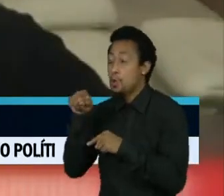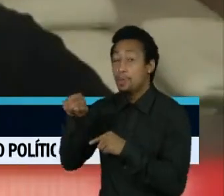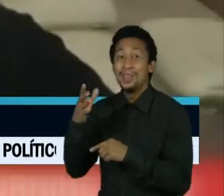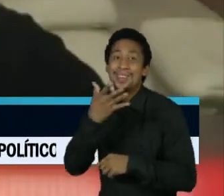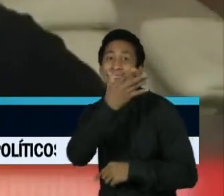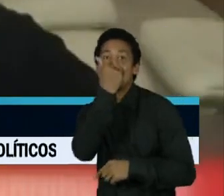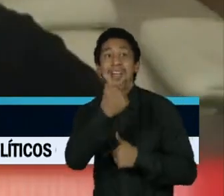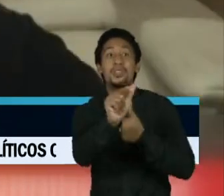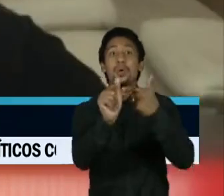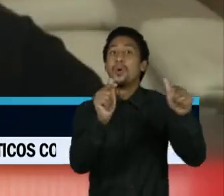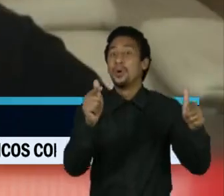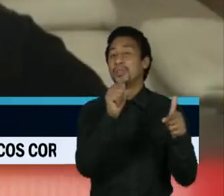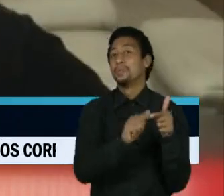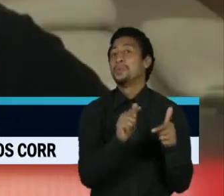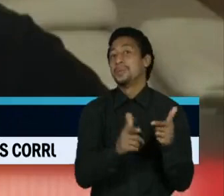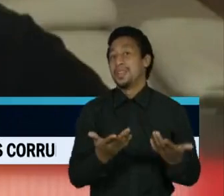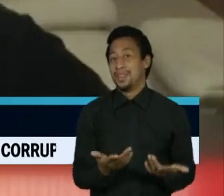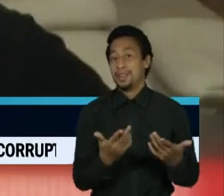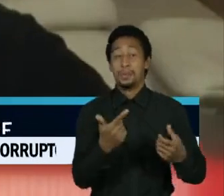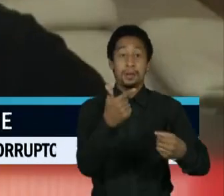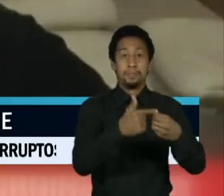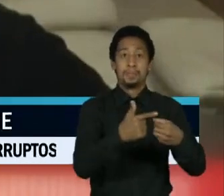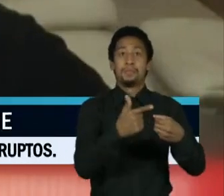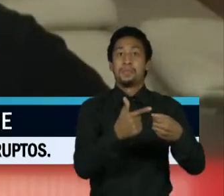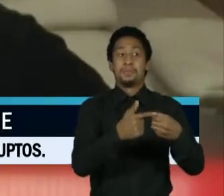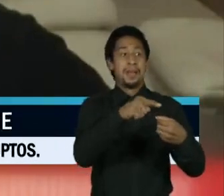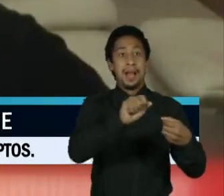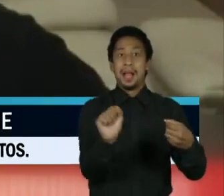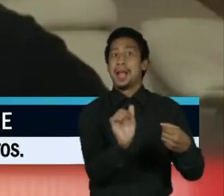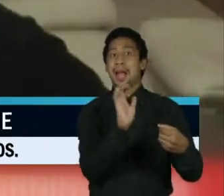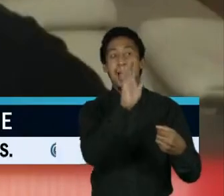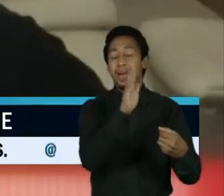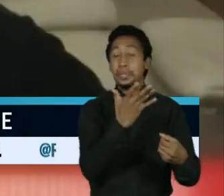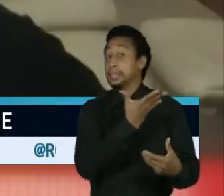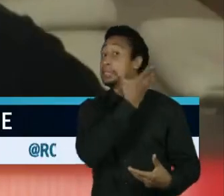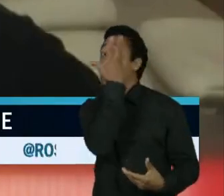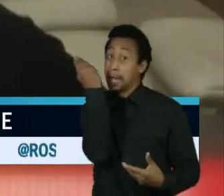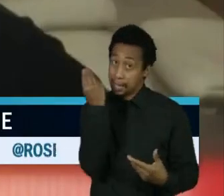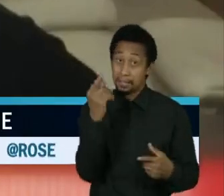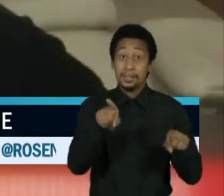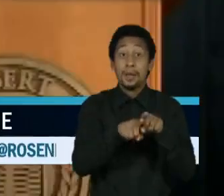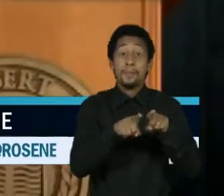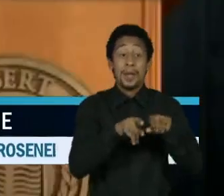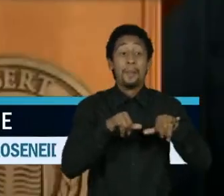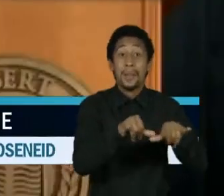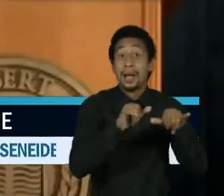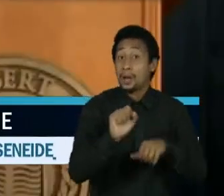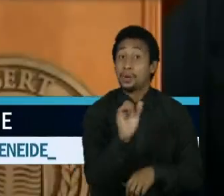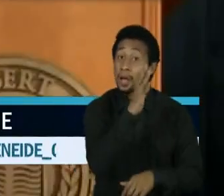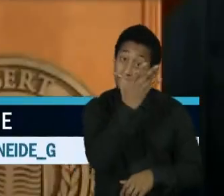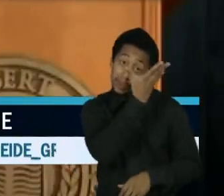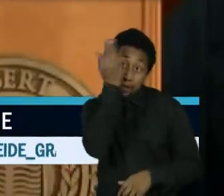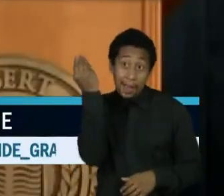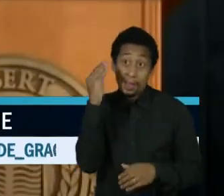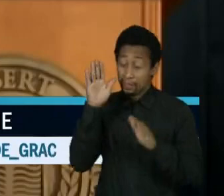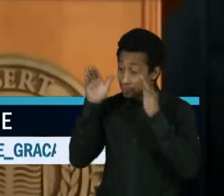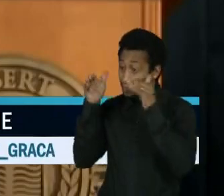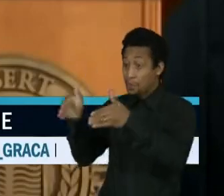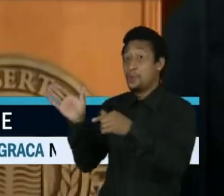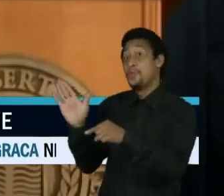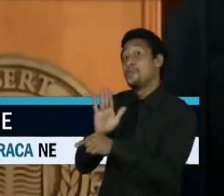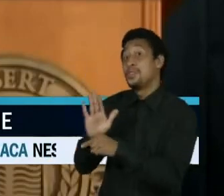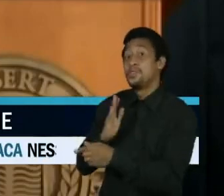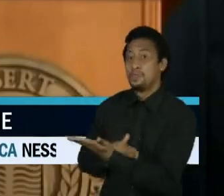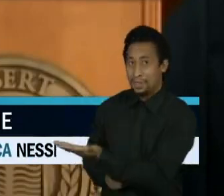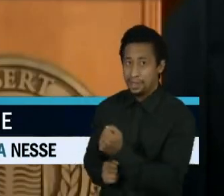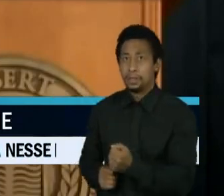mundo com o preço da gasolina, está todo mundo com o preço das coisas no mercado que aumentou. O ator Fábio Porchat, que faz papel de